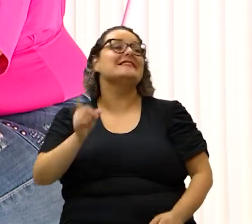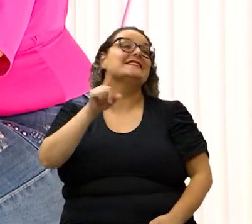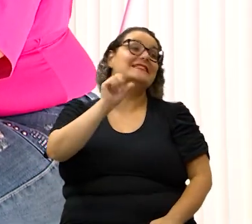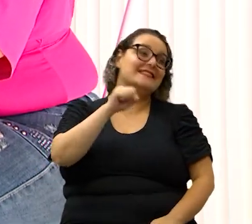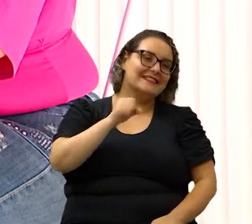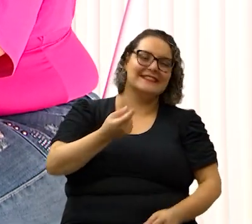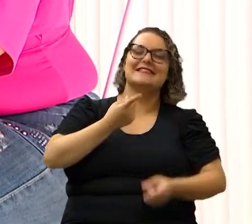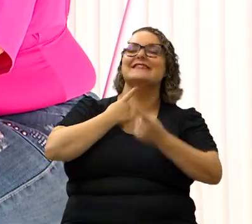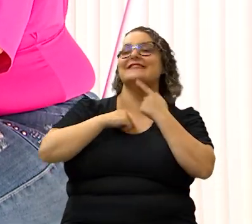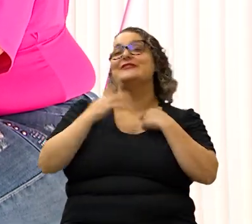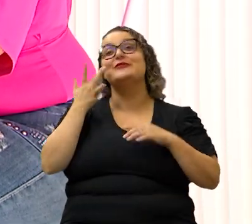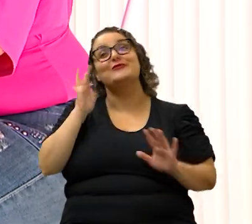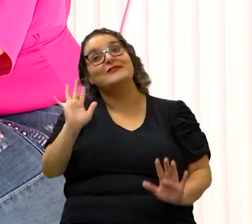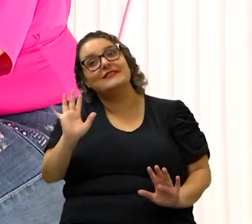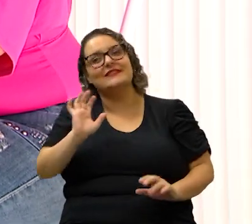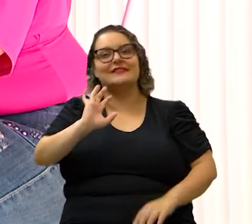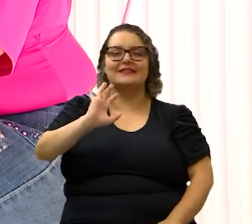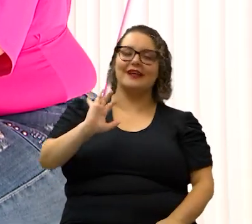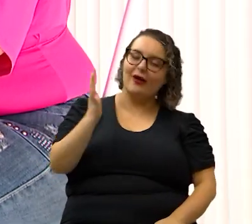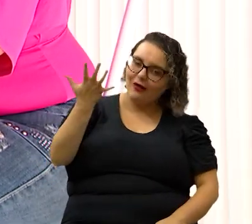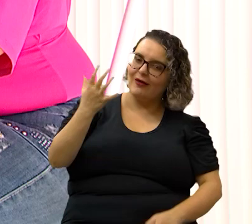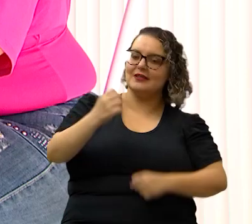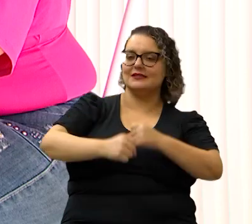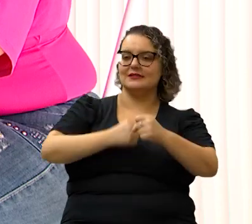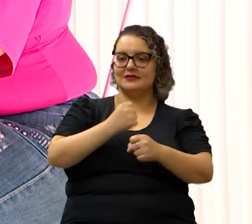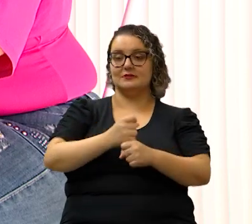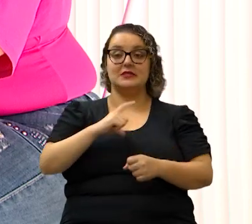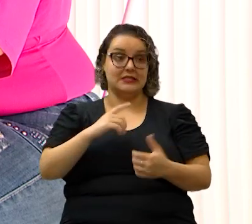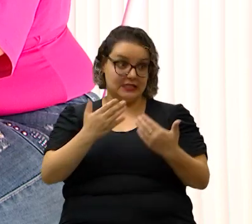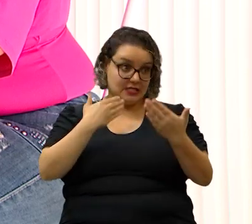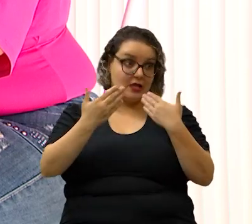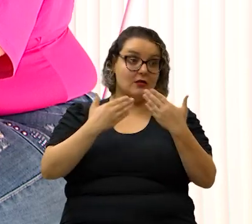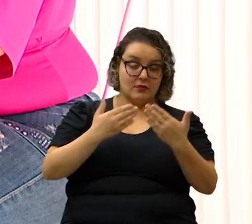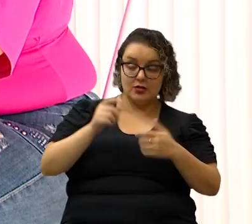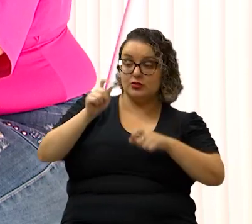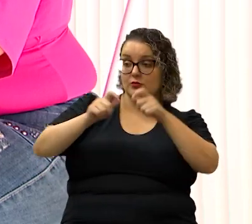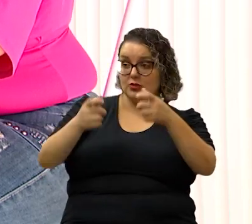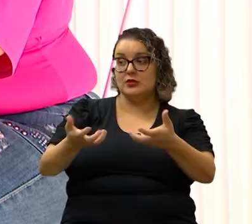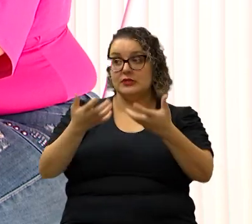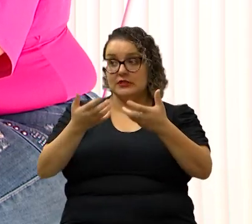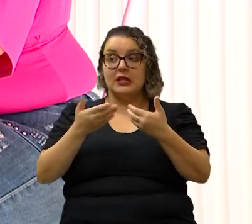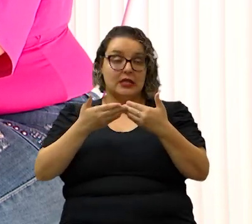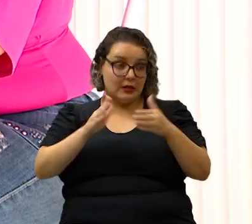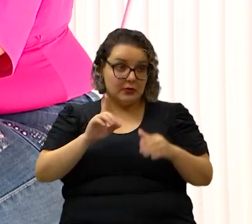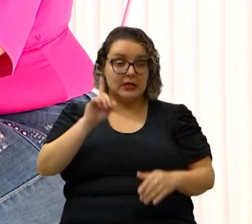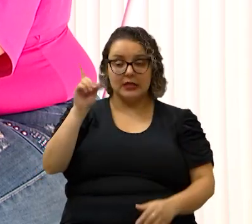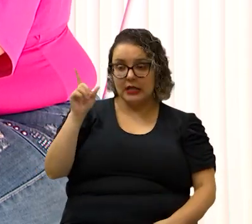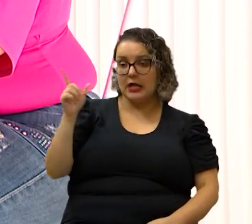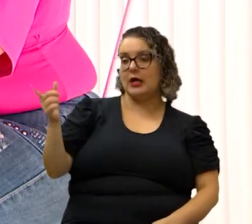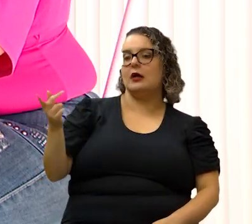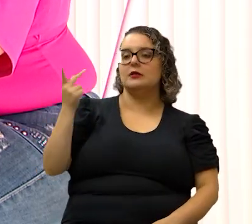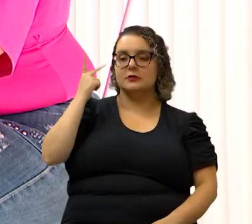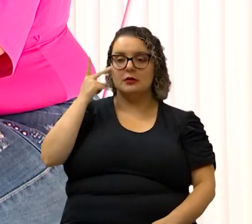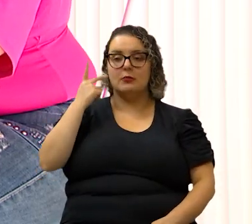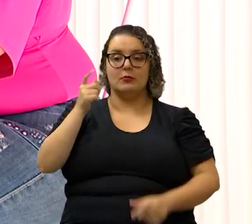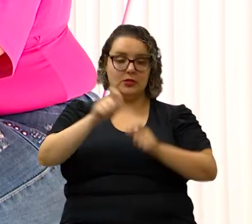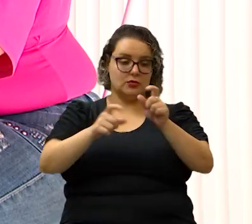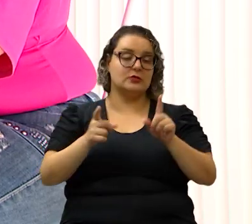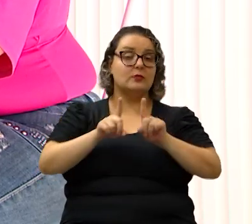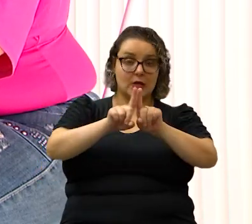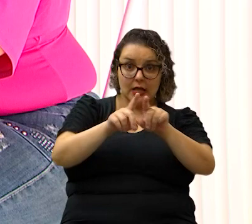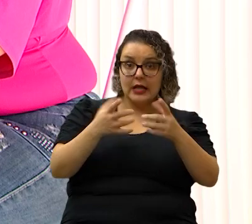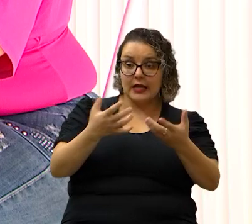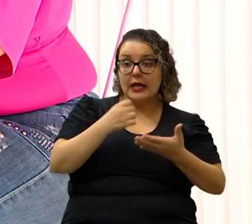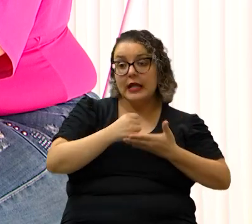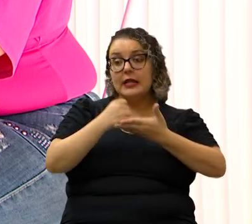meu desejo, não sei se vai acontecer ainda nesse ano, mas já existem conversas de investidores, pessoas parceiras